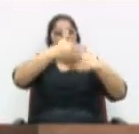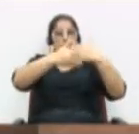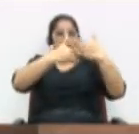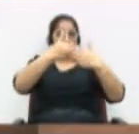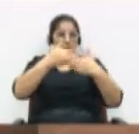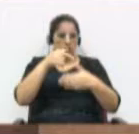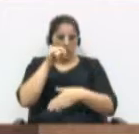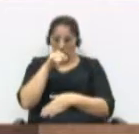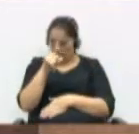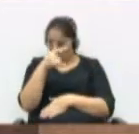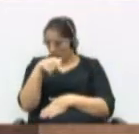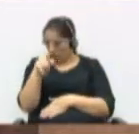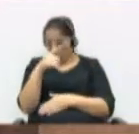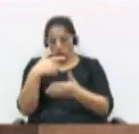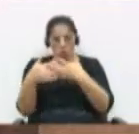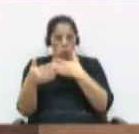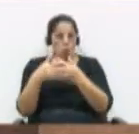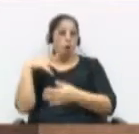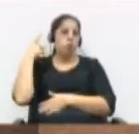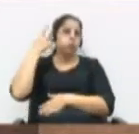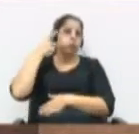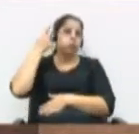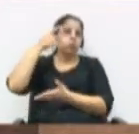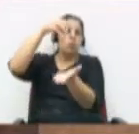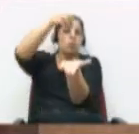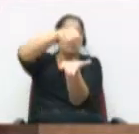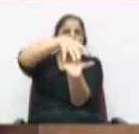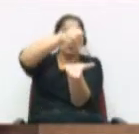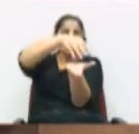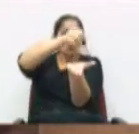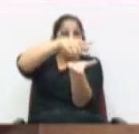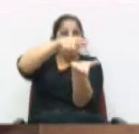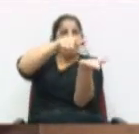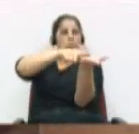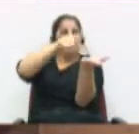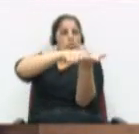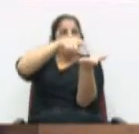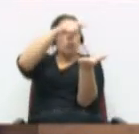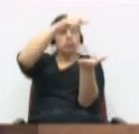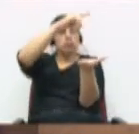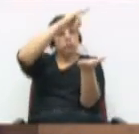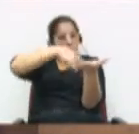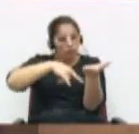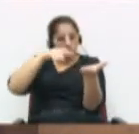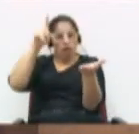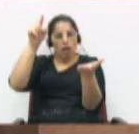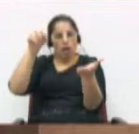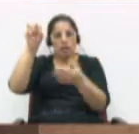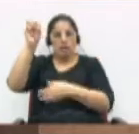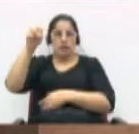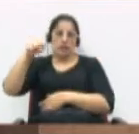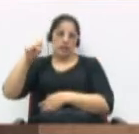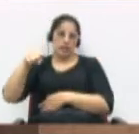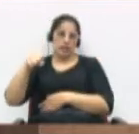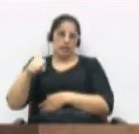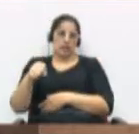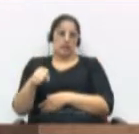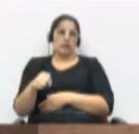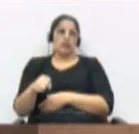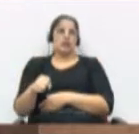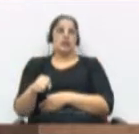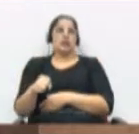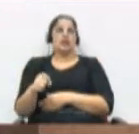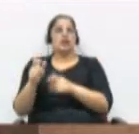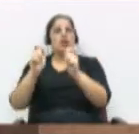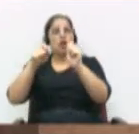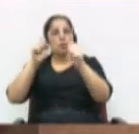qualquer vereador cópia do documento que comprova que a área é loteável. Eu hoje venho emocionado nessa